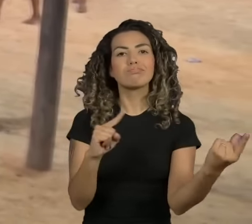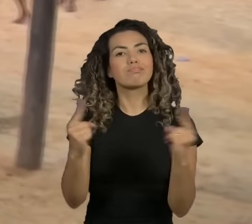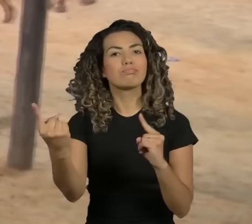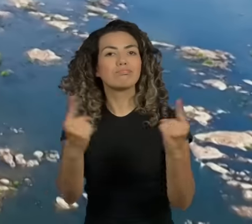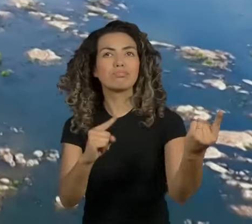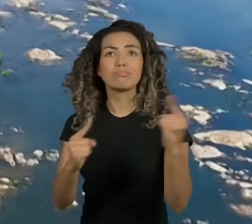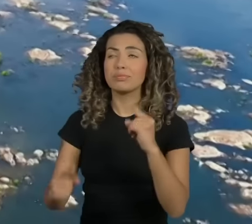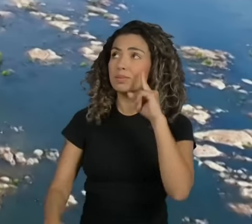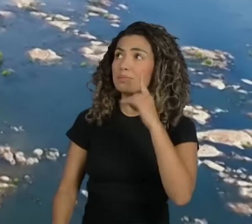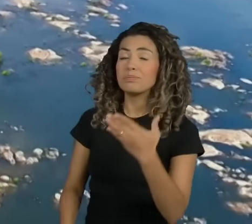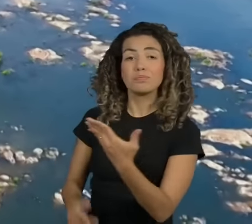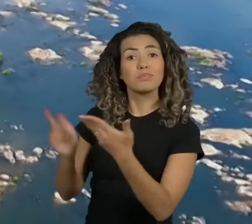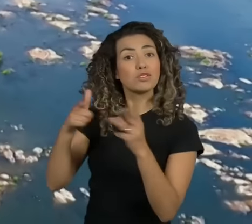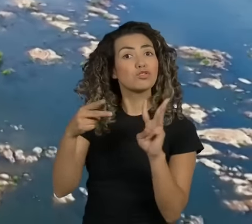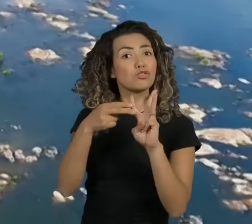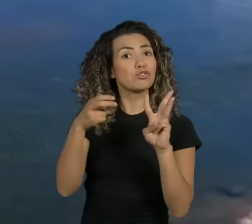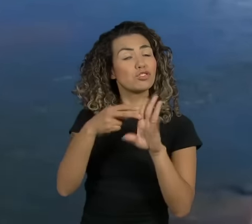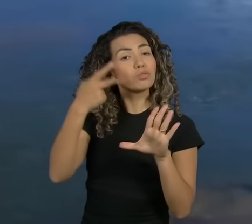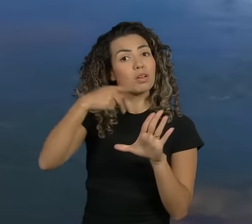Brasil.